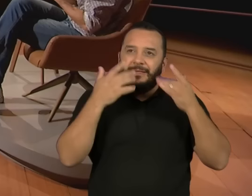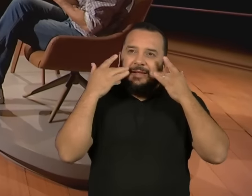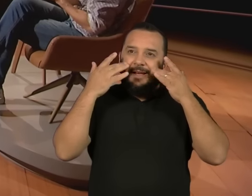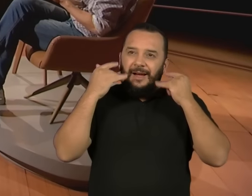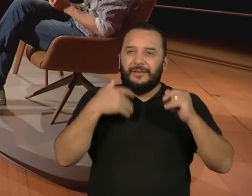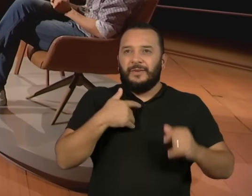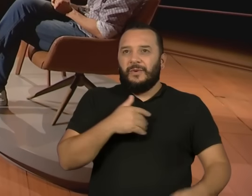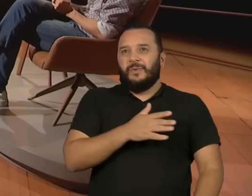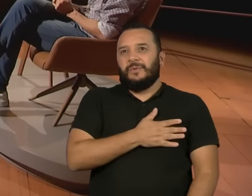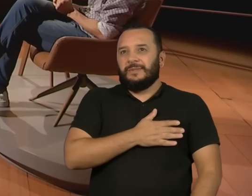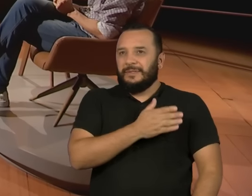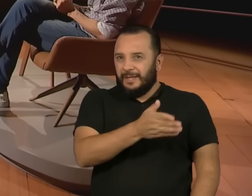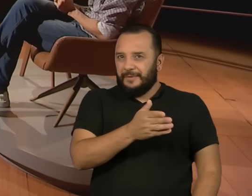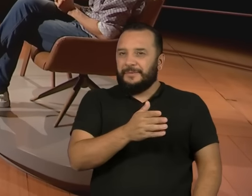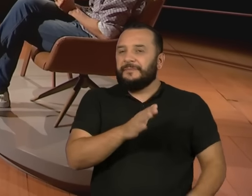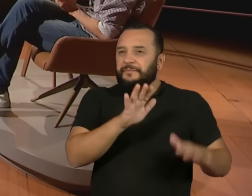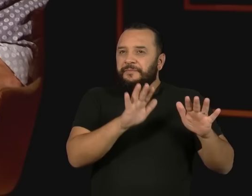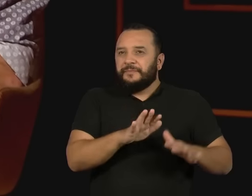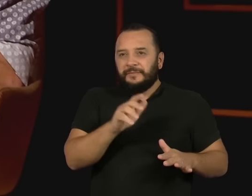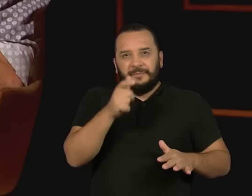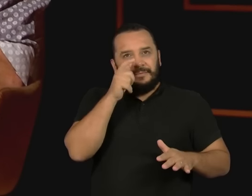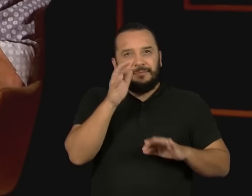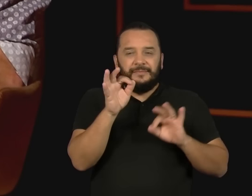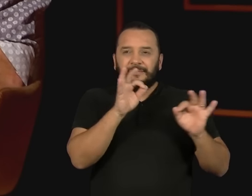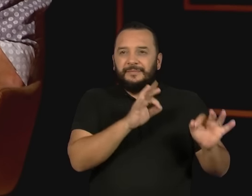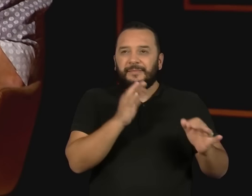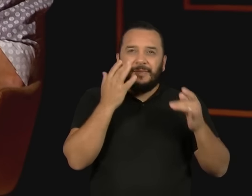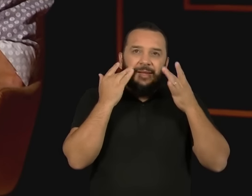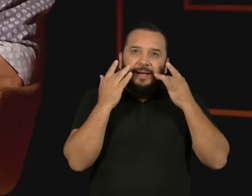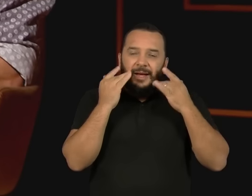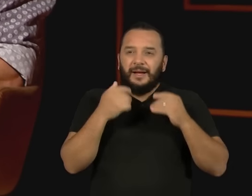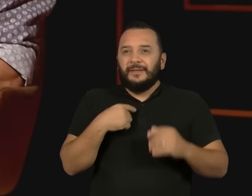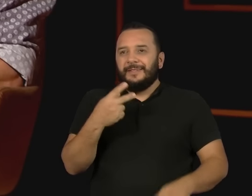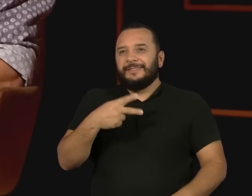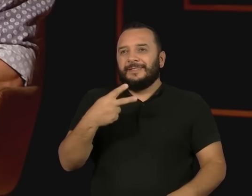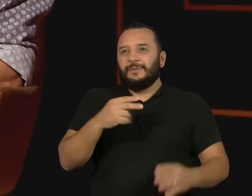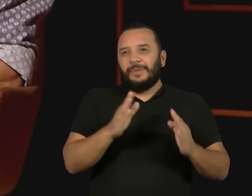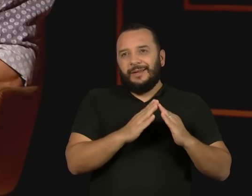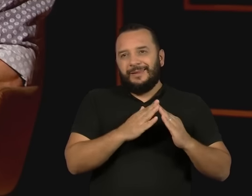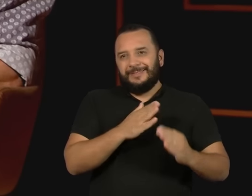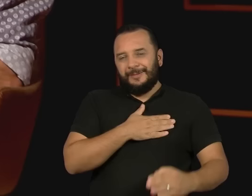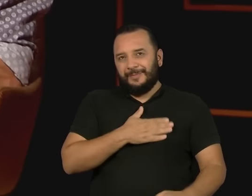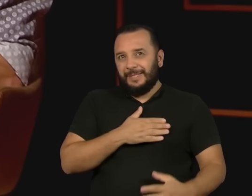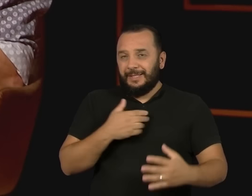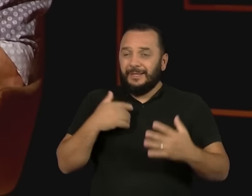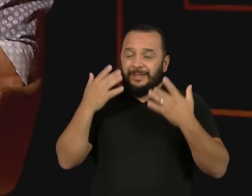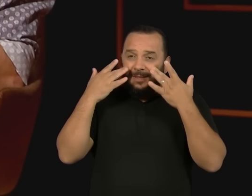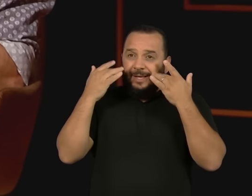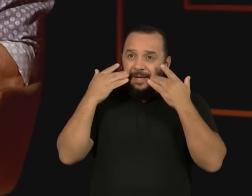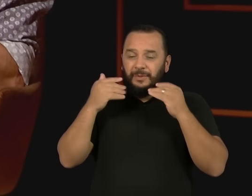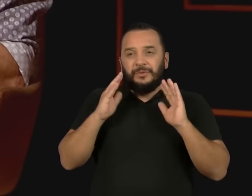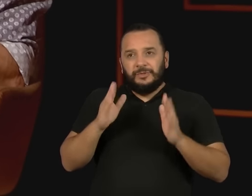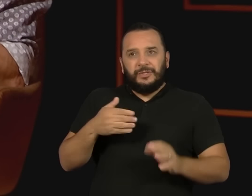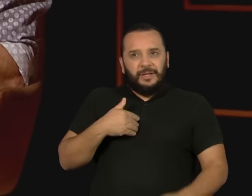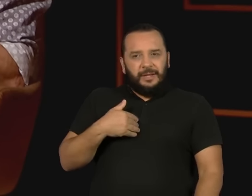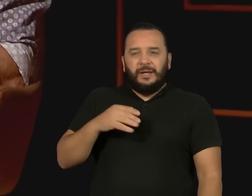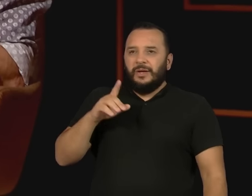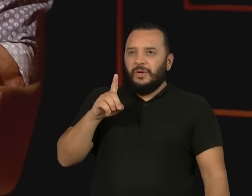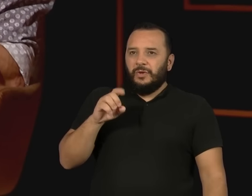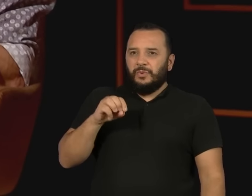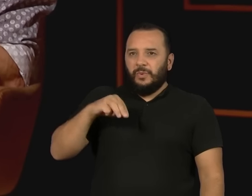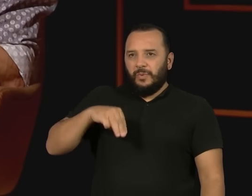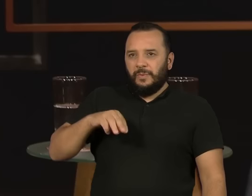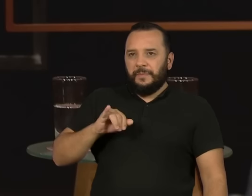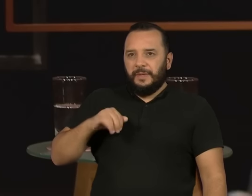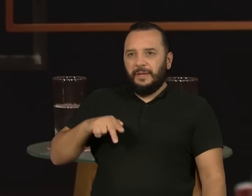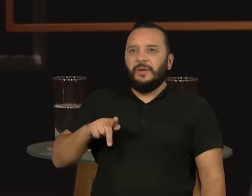tinha uma coisa muito de ficar no teatro, do teatro como minha segunda casa, né? E as peças do Domingos é o que a gente tem mais perto de um Woody